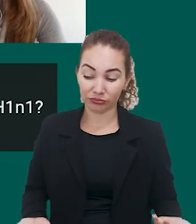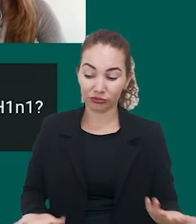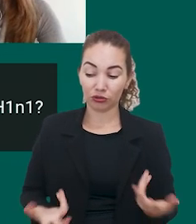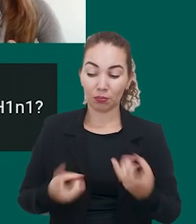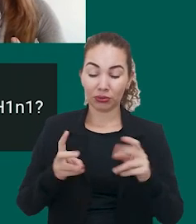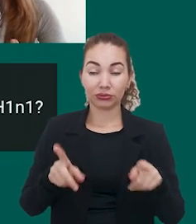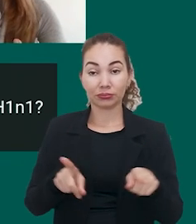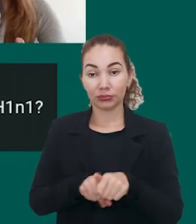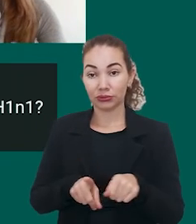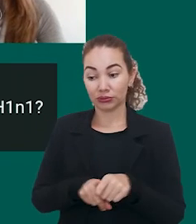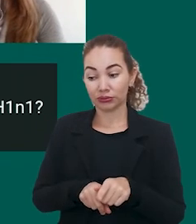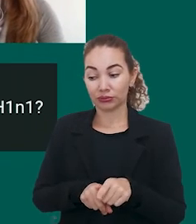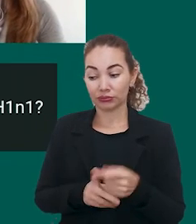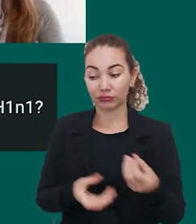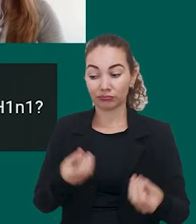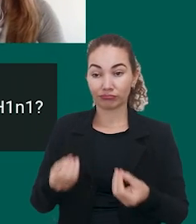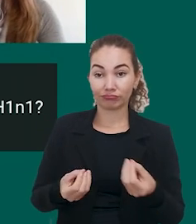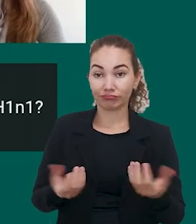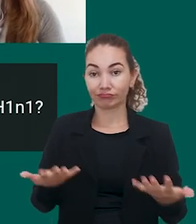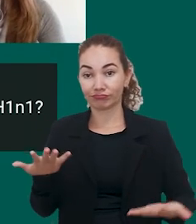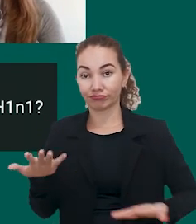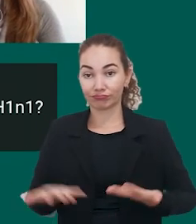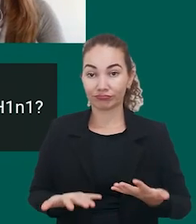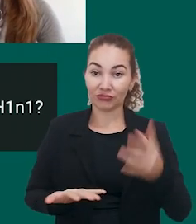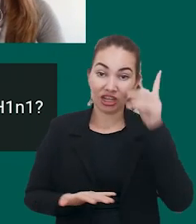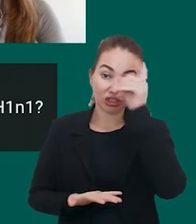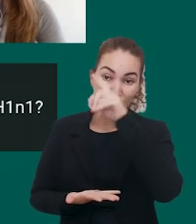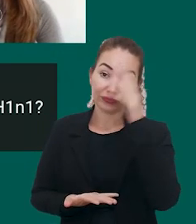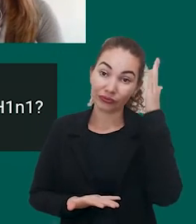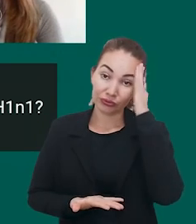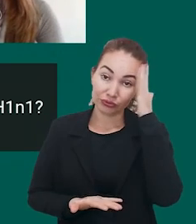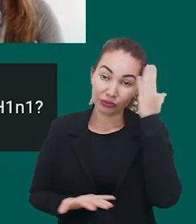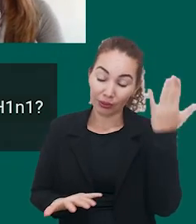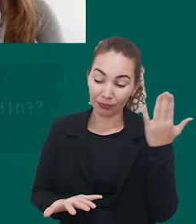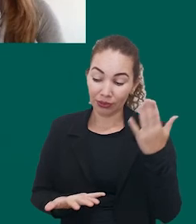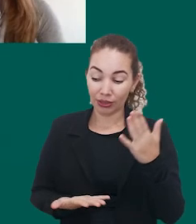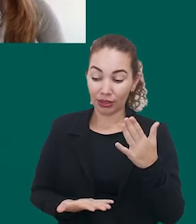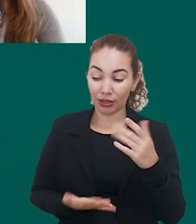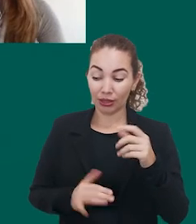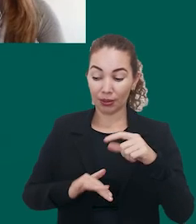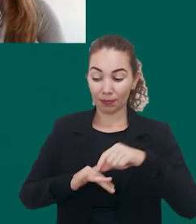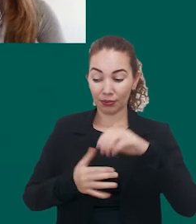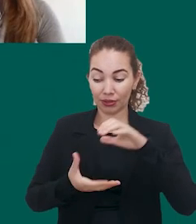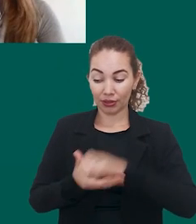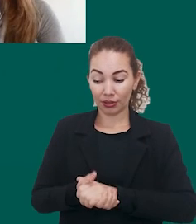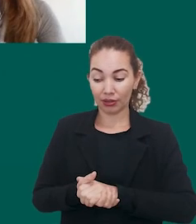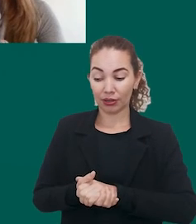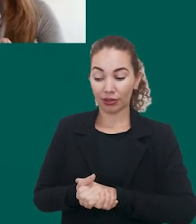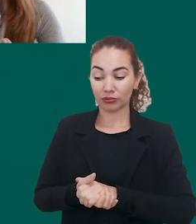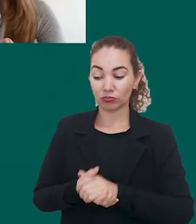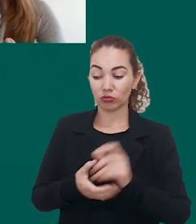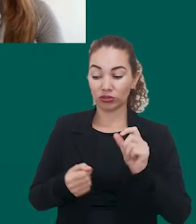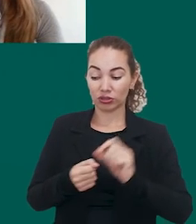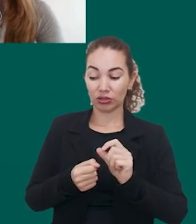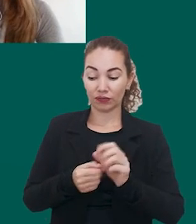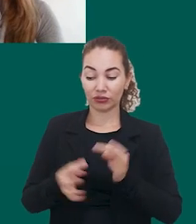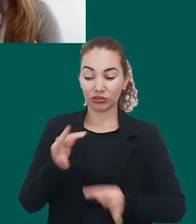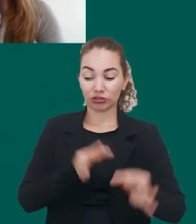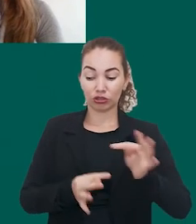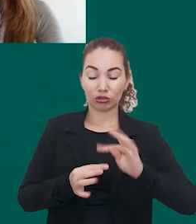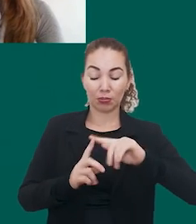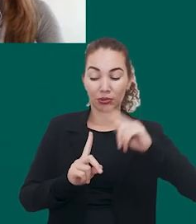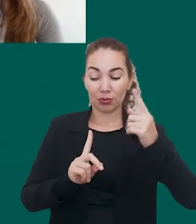verdade, não está nem perto disso. Então, é difícil de saber. Minha esposa está fazendo tratamento para